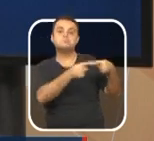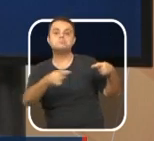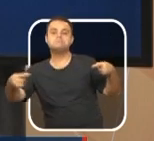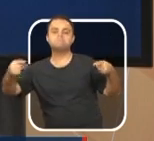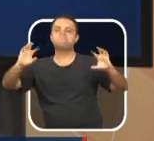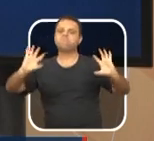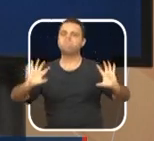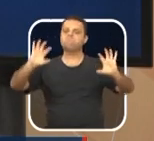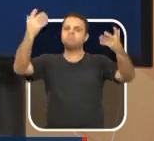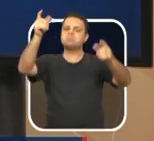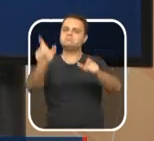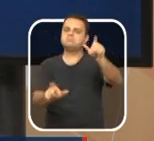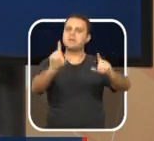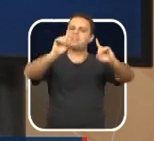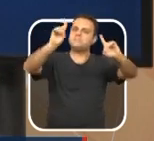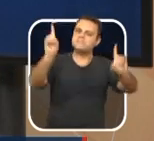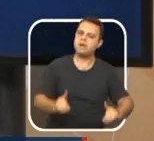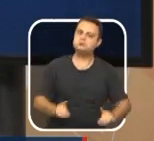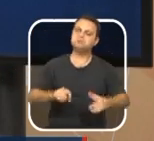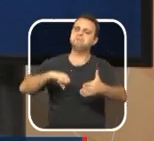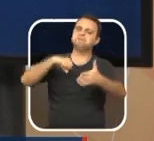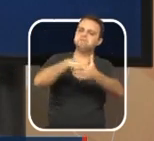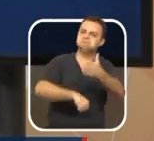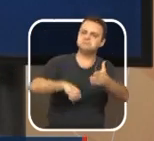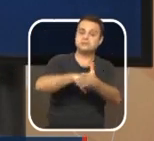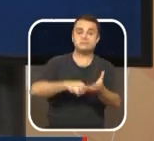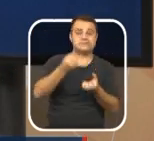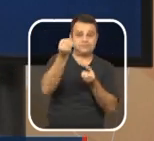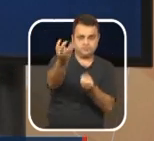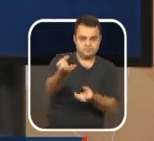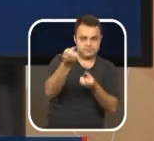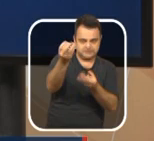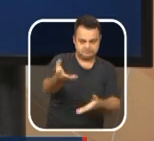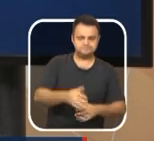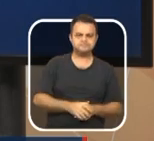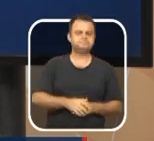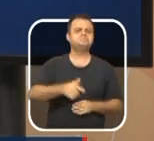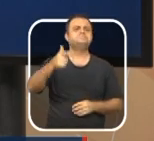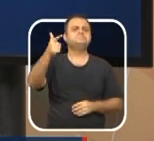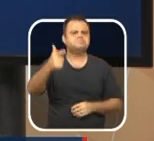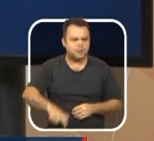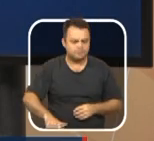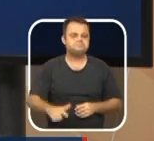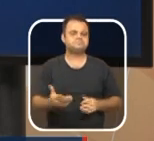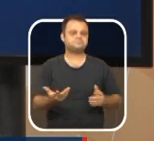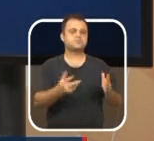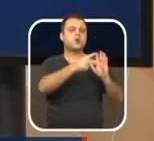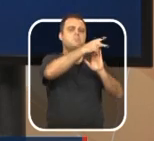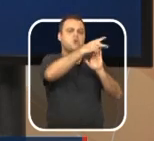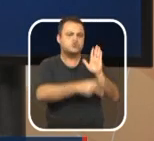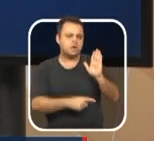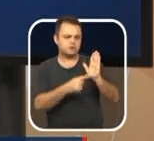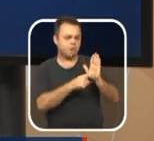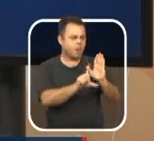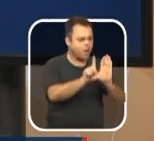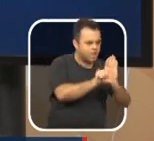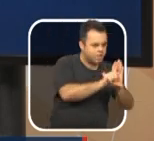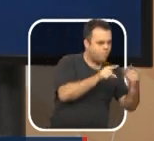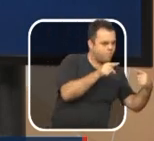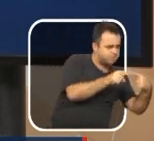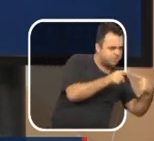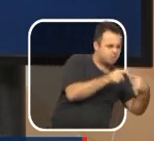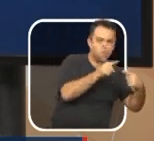pessoas com deficiência na sequência serão analisadas a legalidade dos projetos dos vereadores Paulo